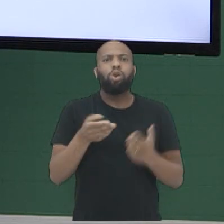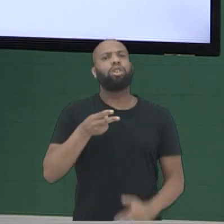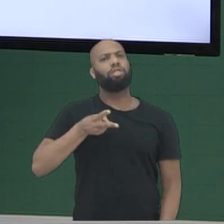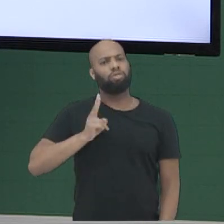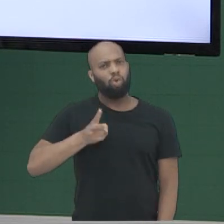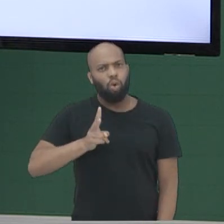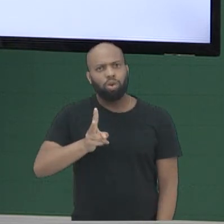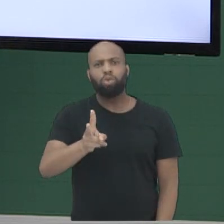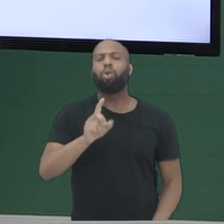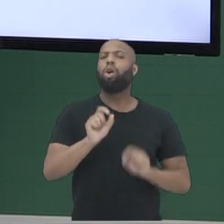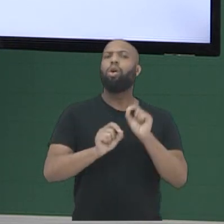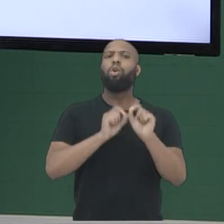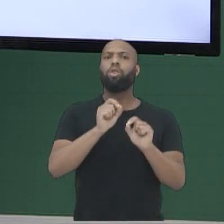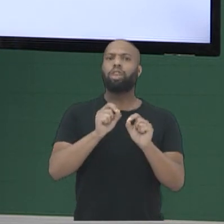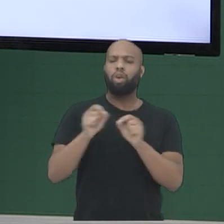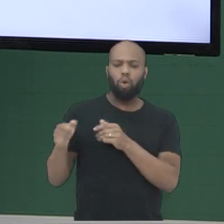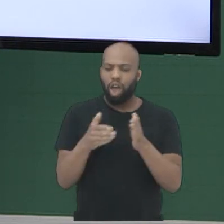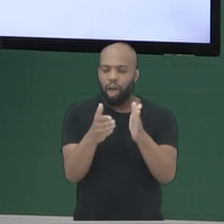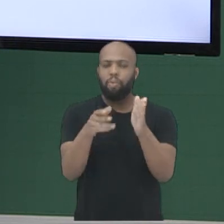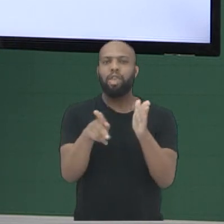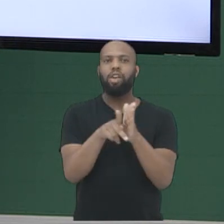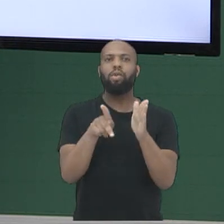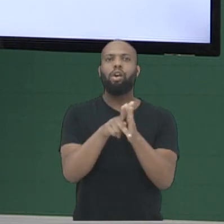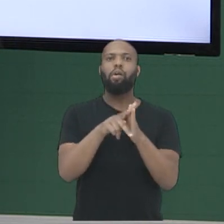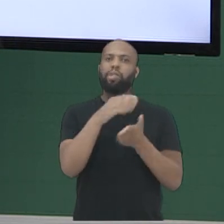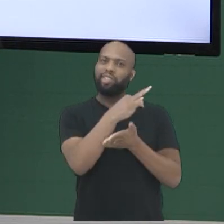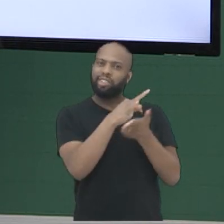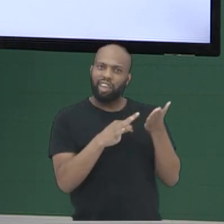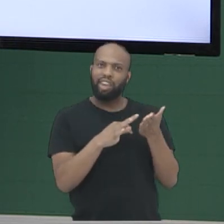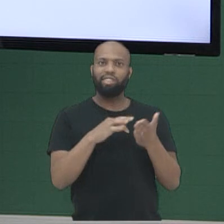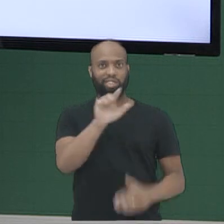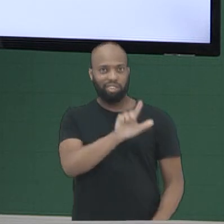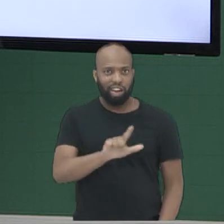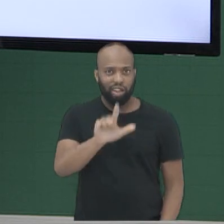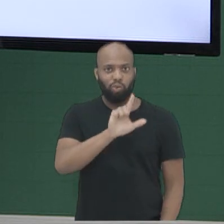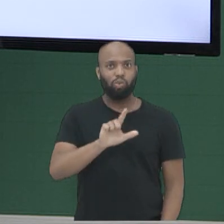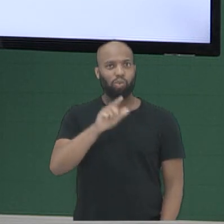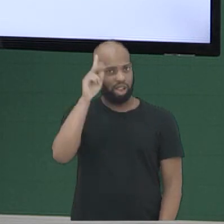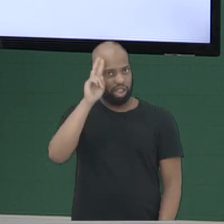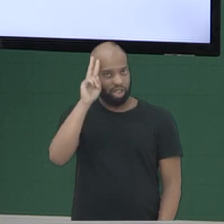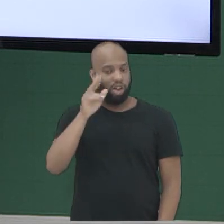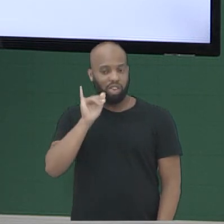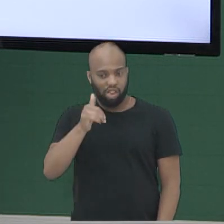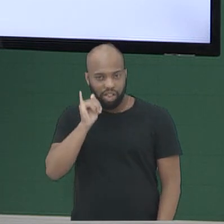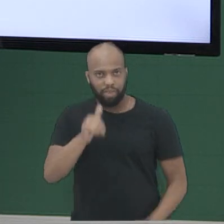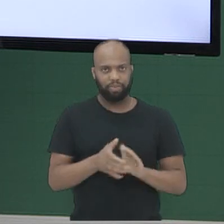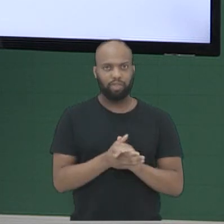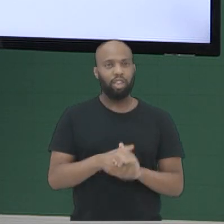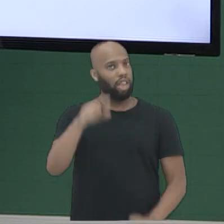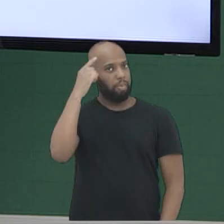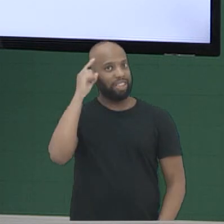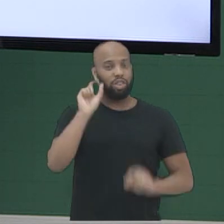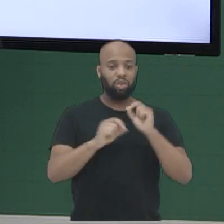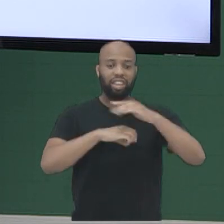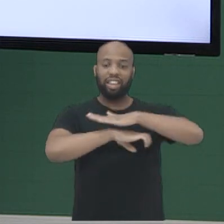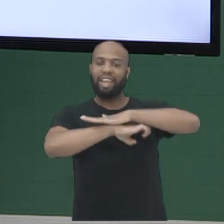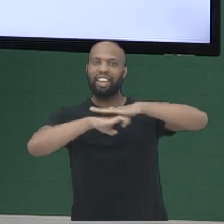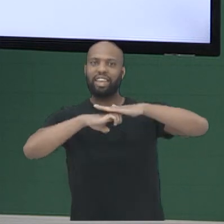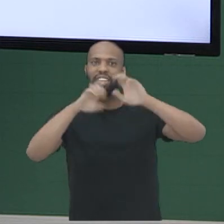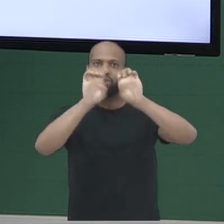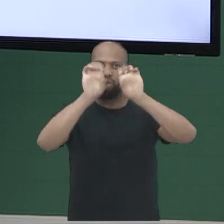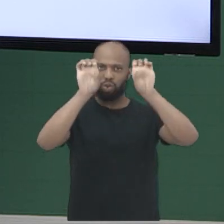continua o nosso caminho do texto literário, do conto literário, pensando na estrutura da narrativa,